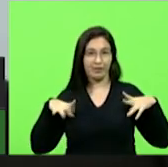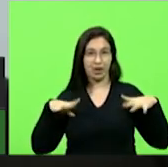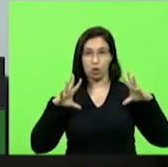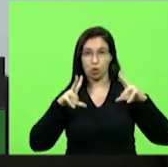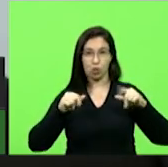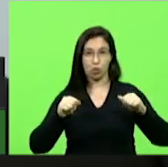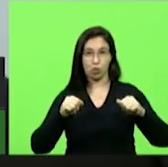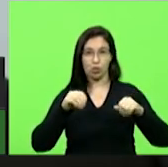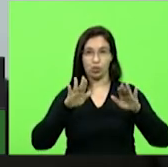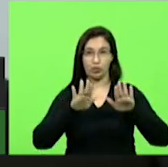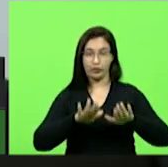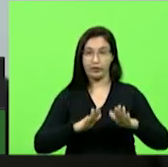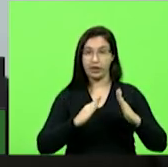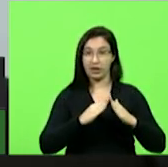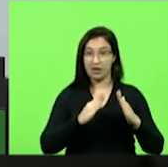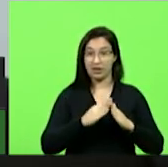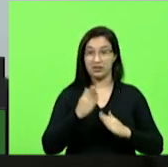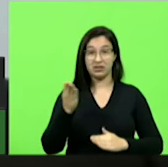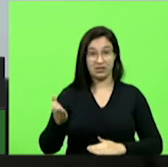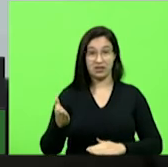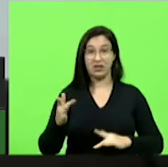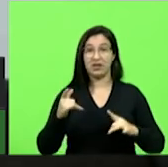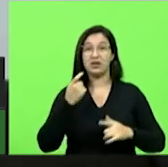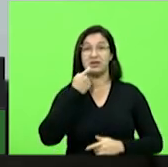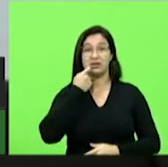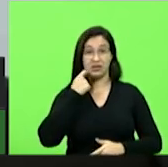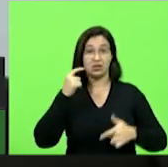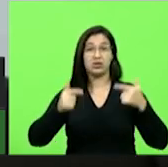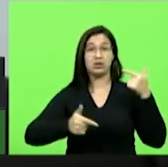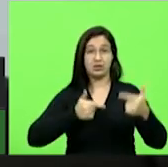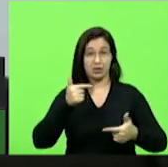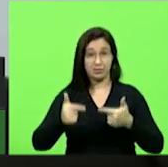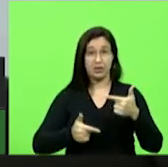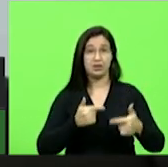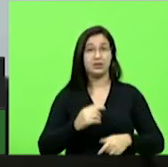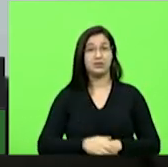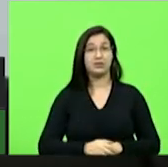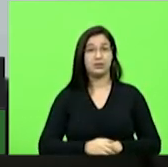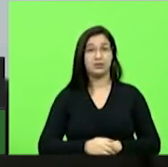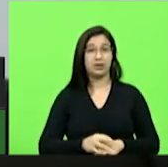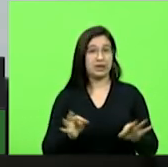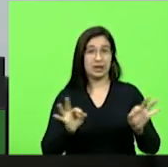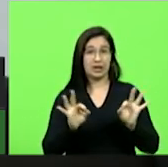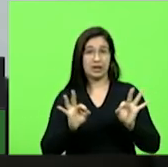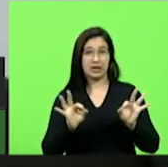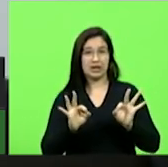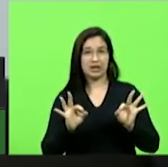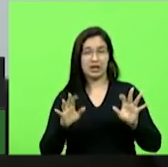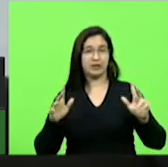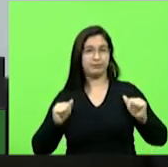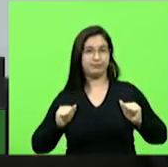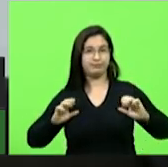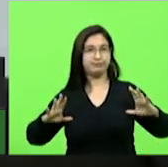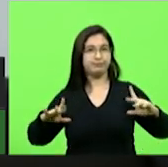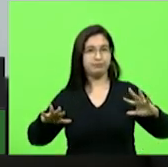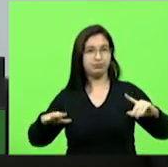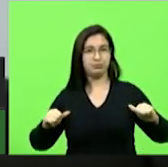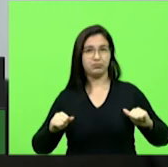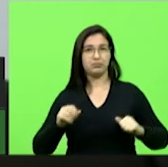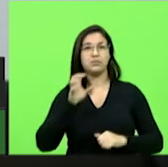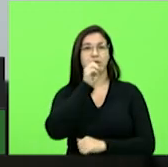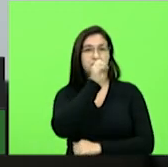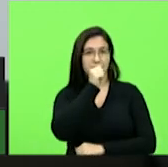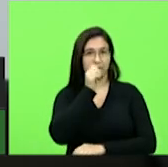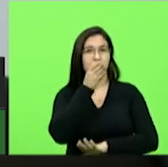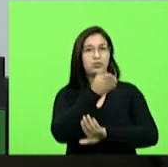Ele, na sexta-feira, estava trabalhando. Não teve ponto facultativo. No sábado, ele estava